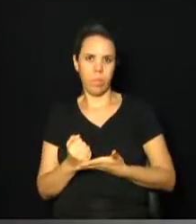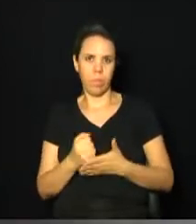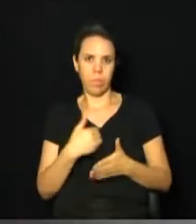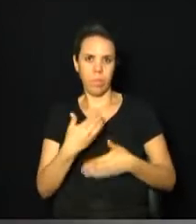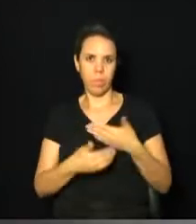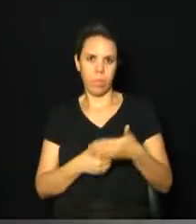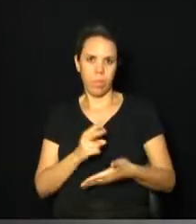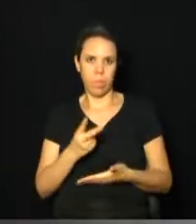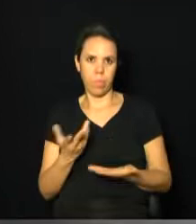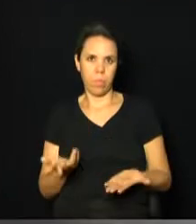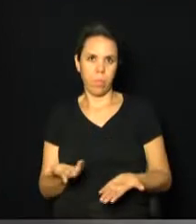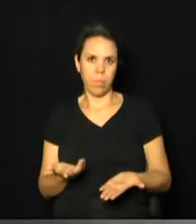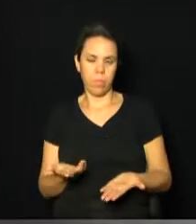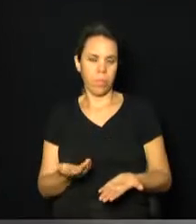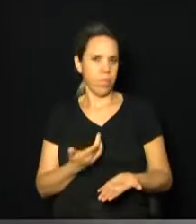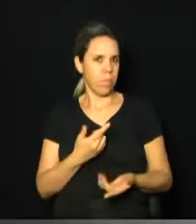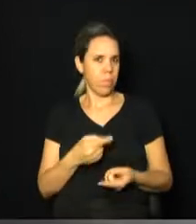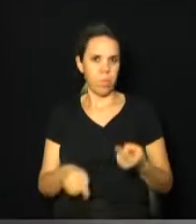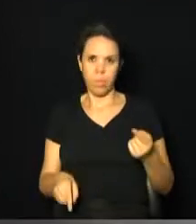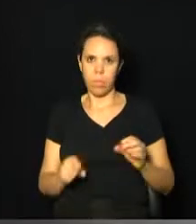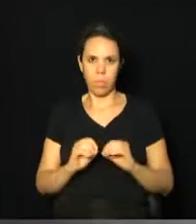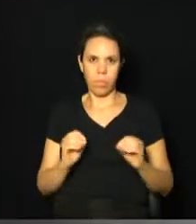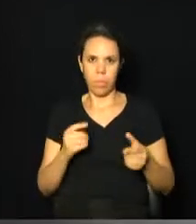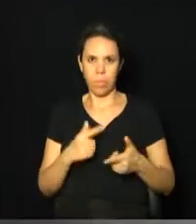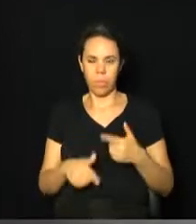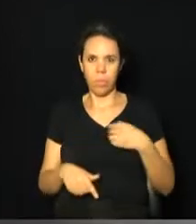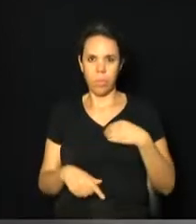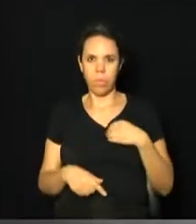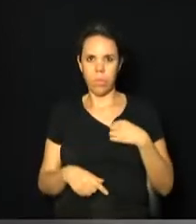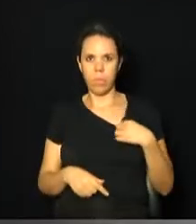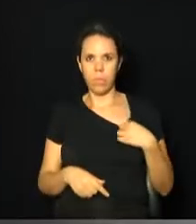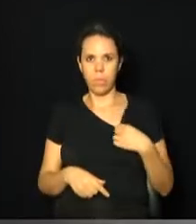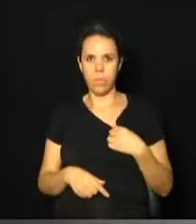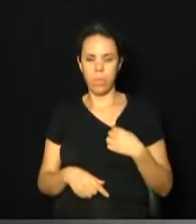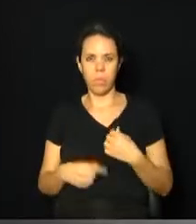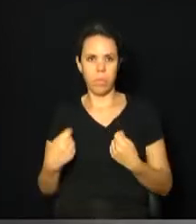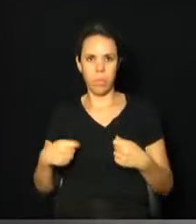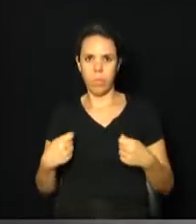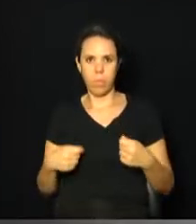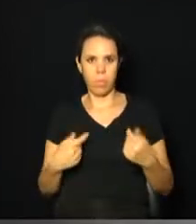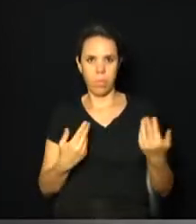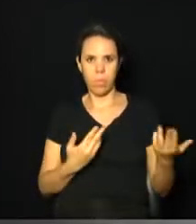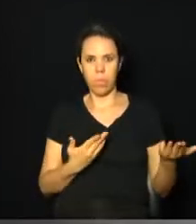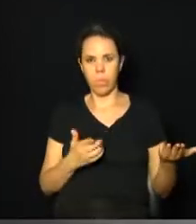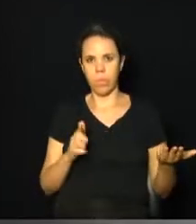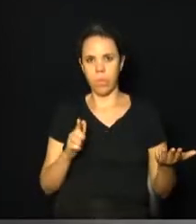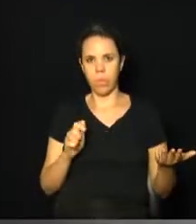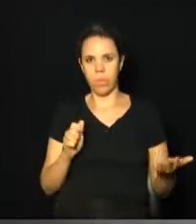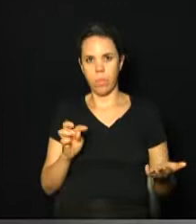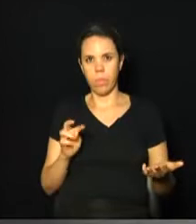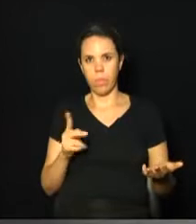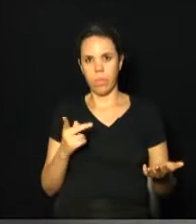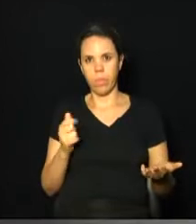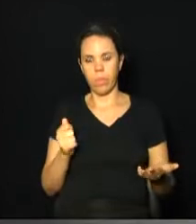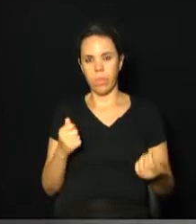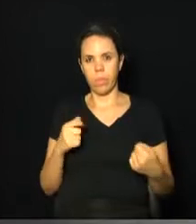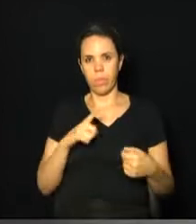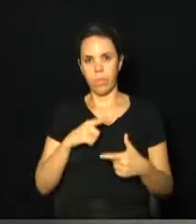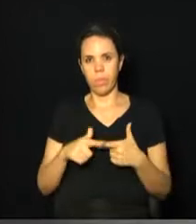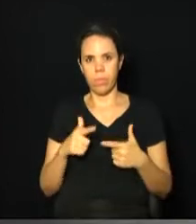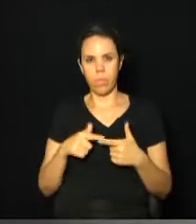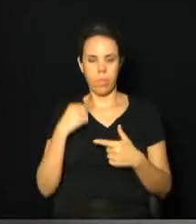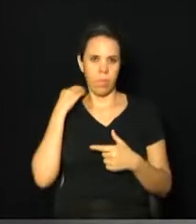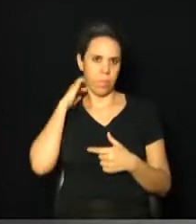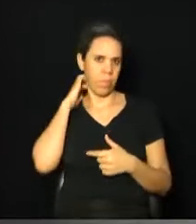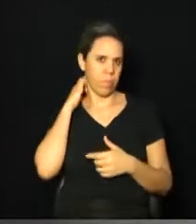periódica e não dá tanto assim necessidade igual o Gargantilha, porque o Gargantilha, além de ter esse problema, ele tem problema dos